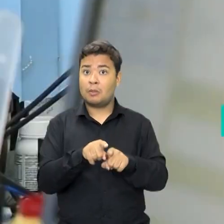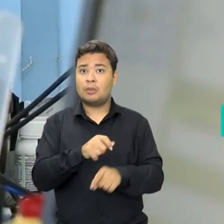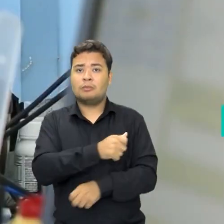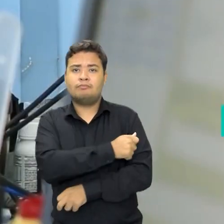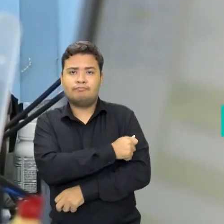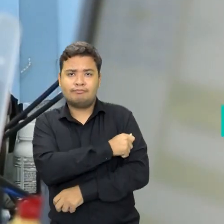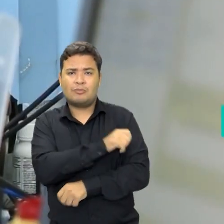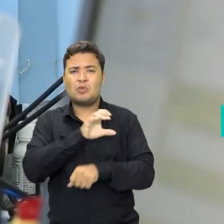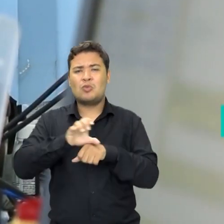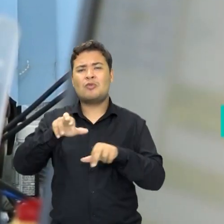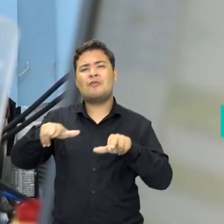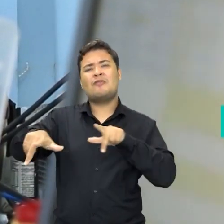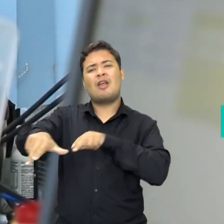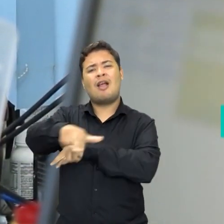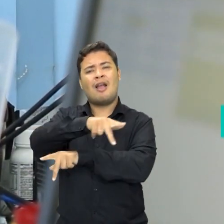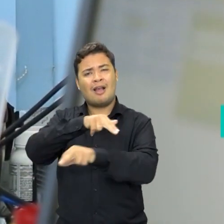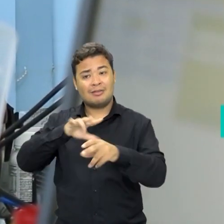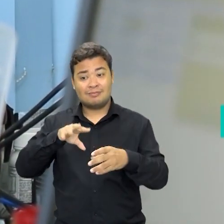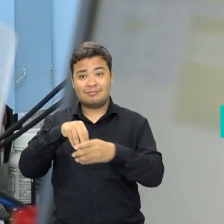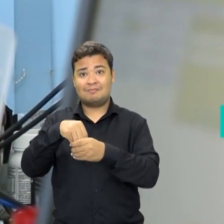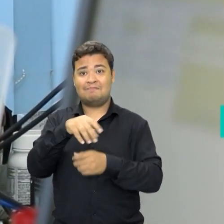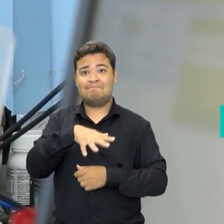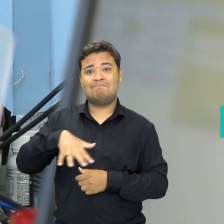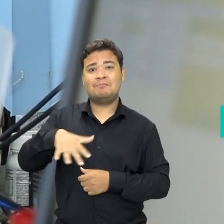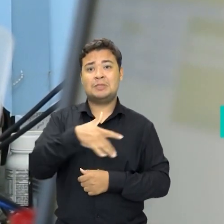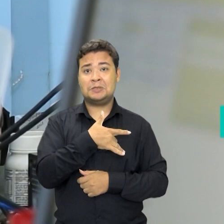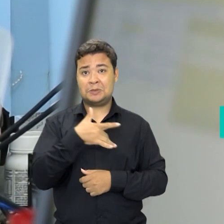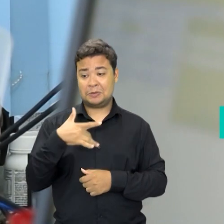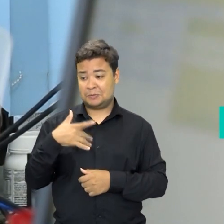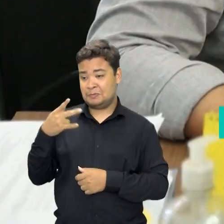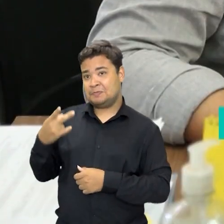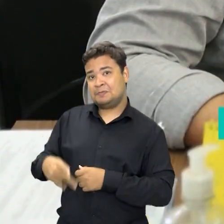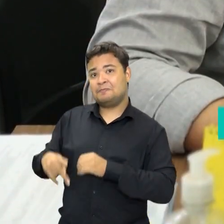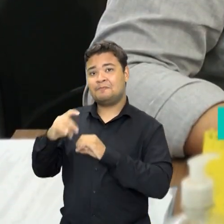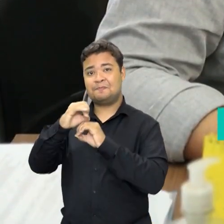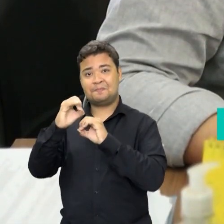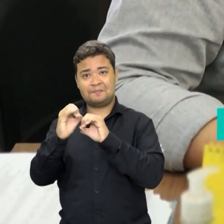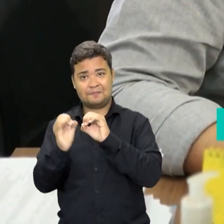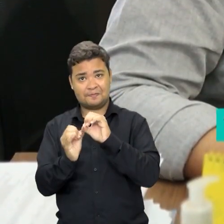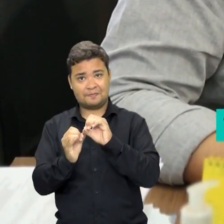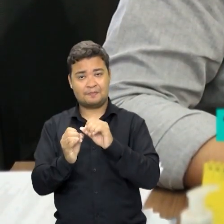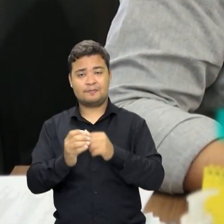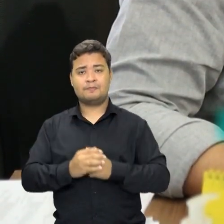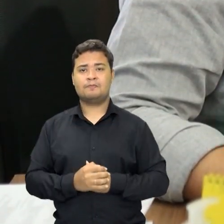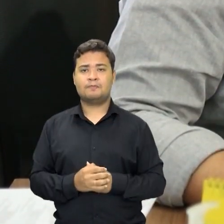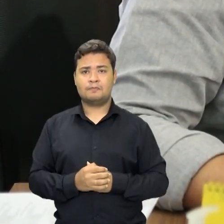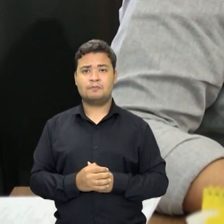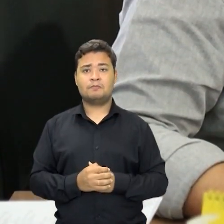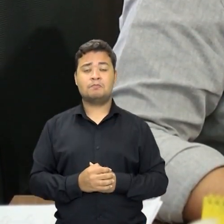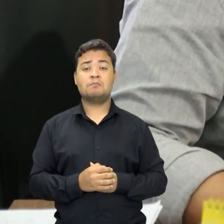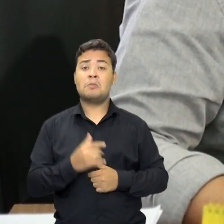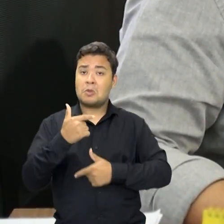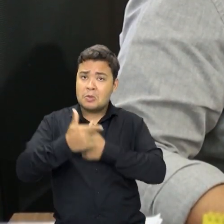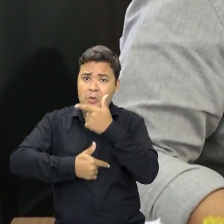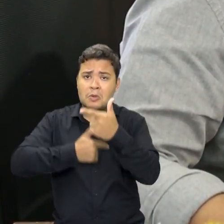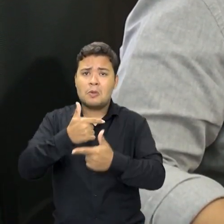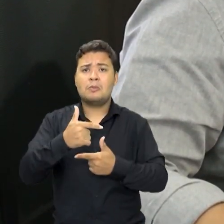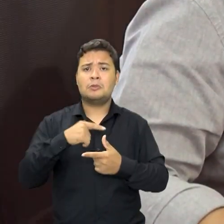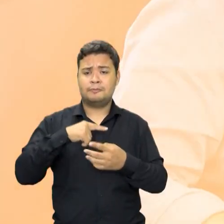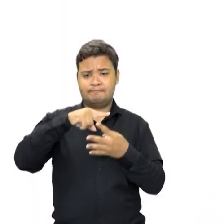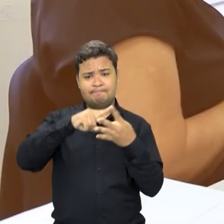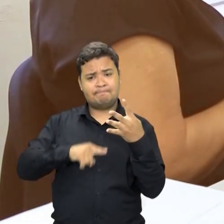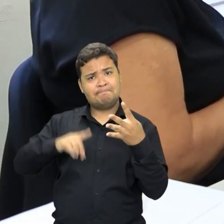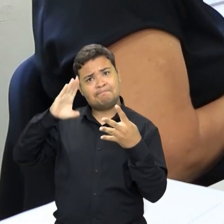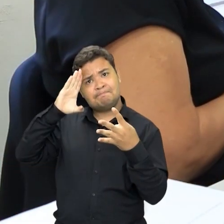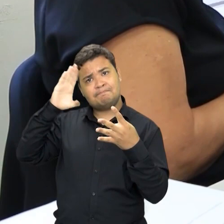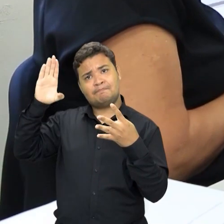e alunos dos mais variados cursos da área da saúde da Universidade Federal de Goiás. O trabalho da Fundação é